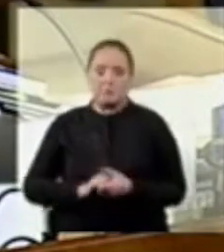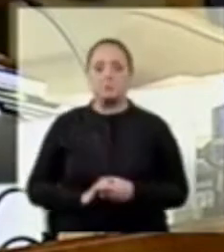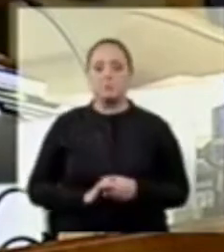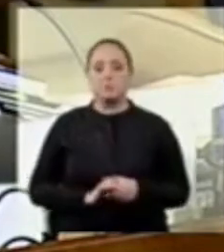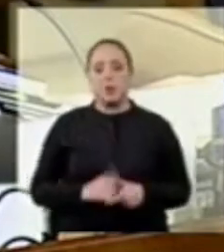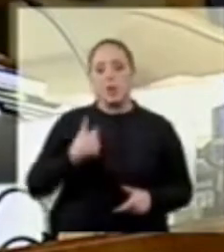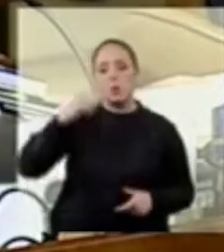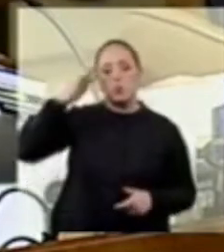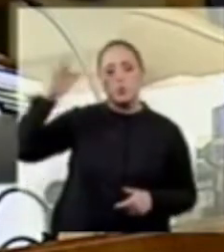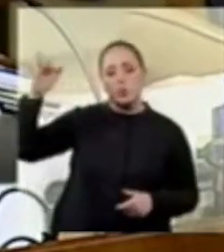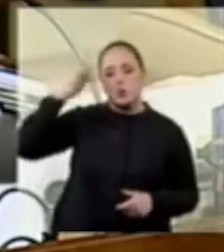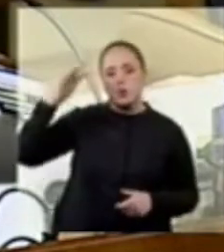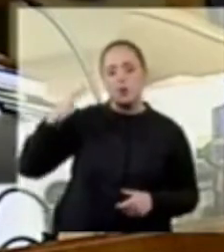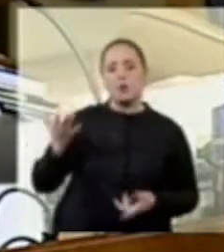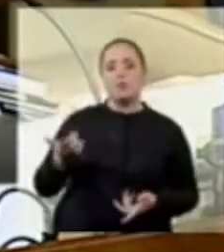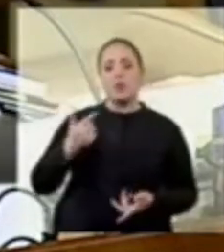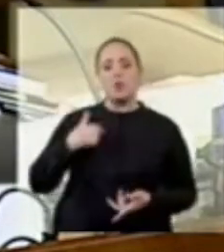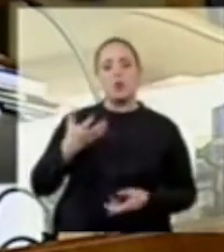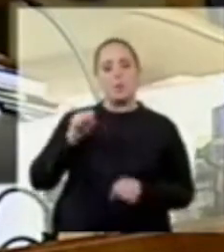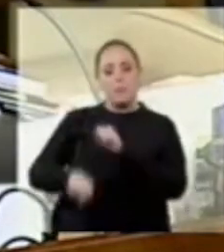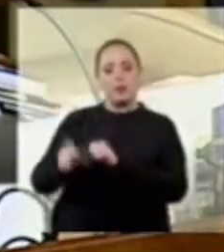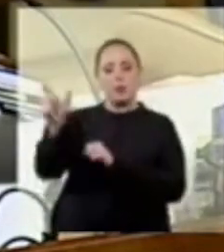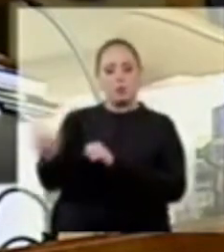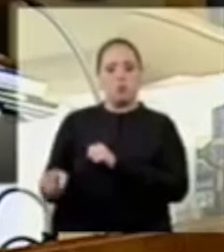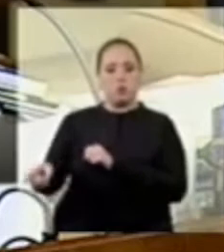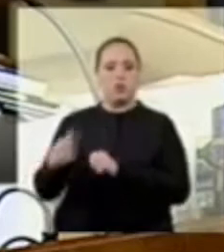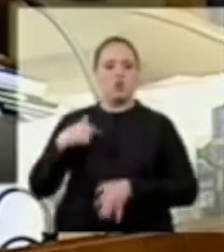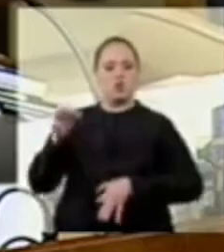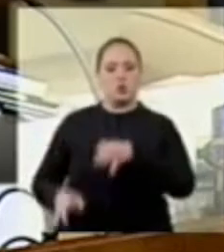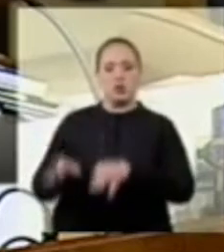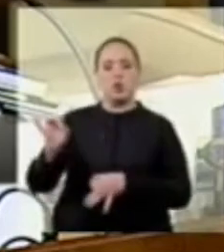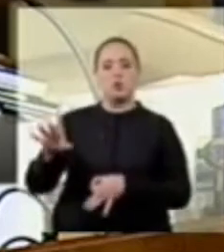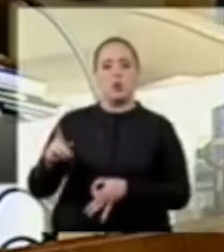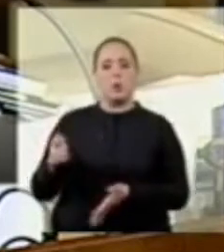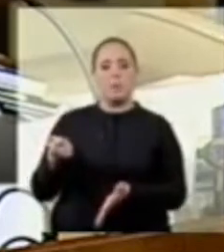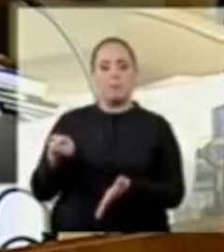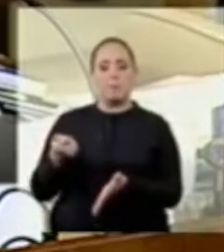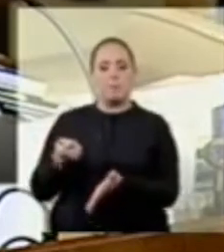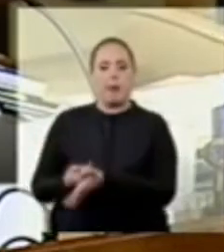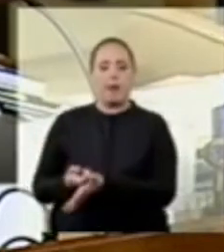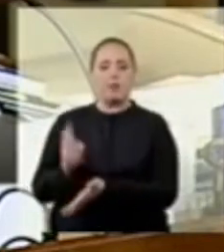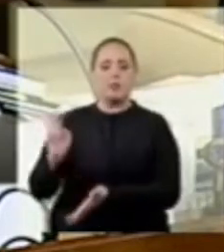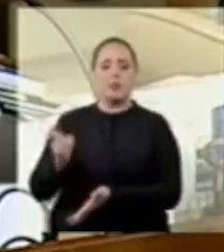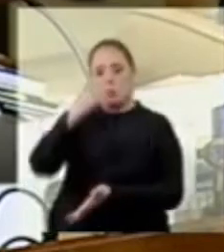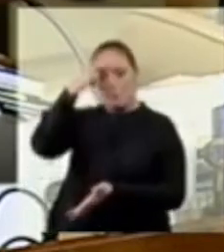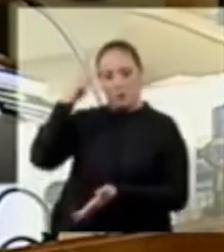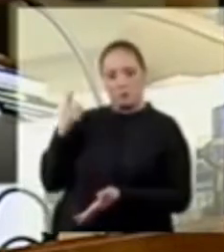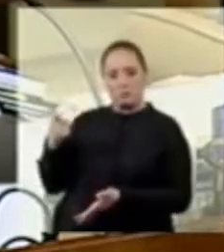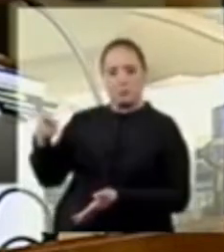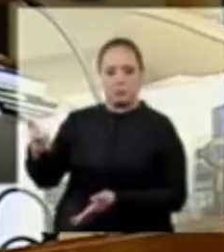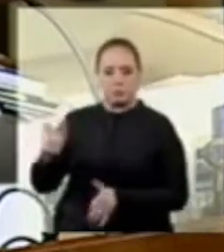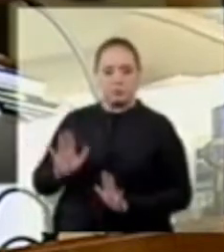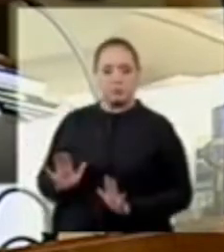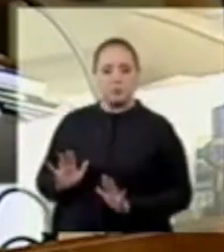sonhava em fazer justiça por mim mesmo era só pagar cinco mil reais a um pistoleiro quem tirou